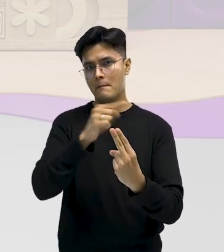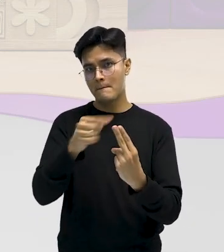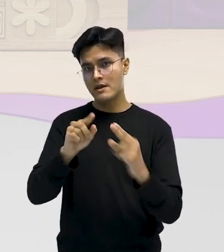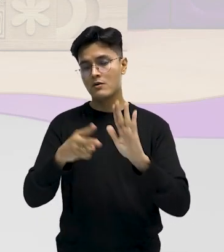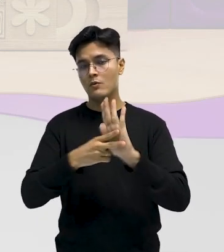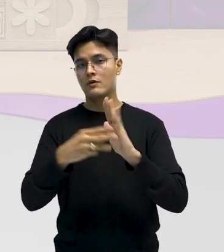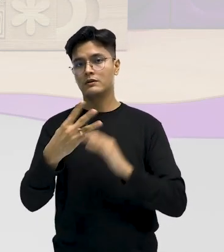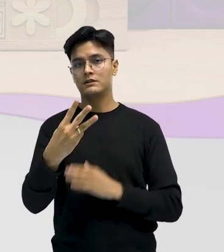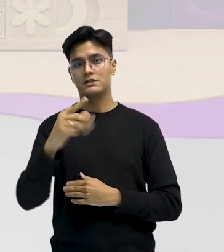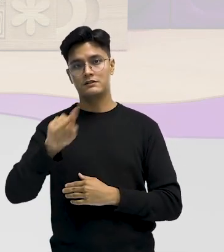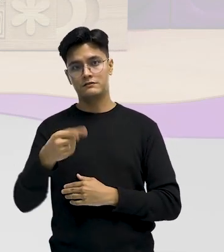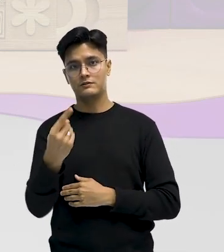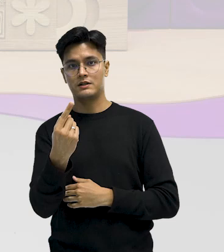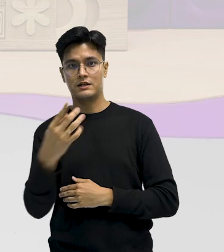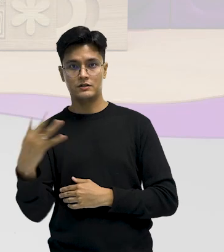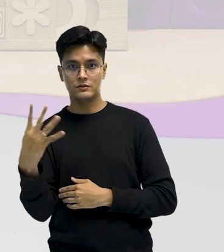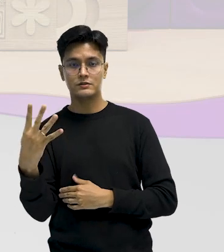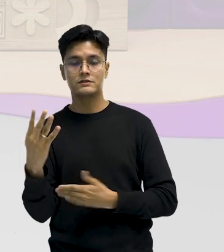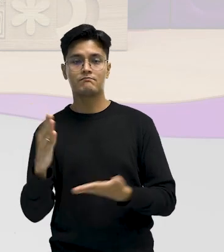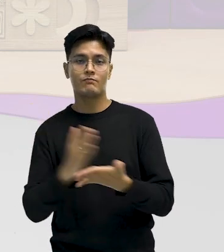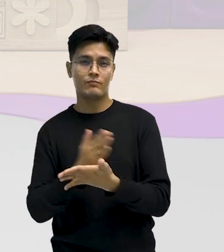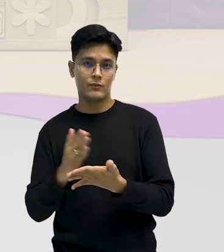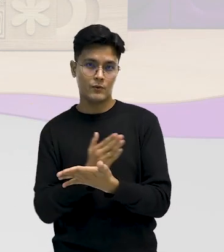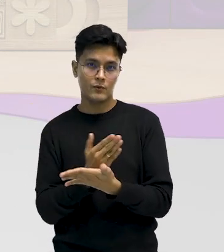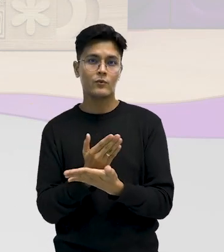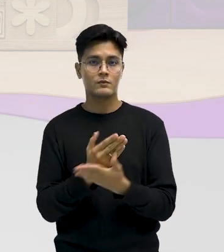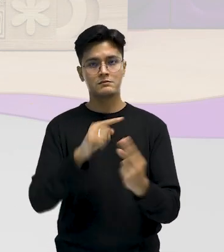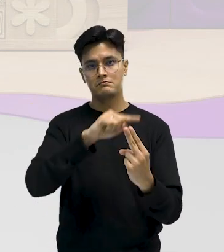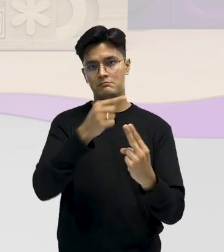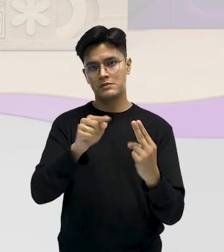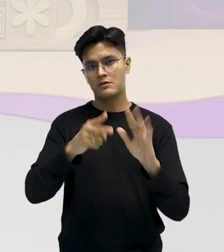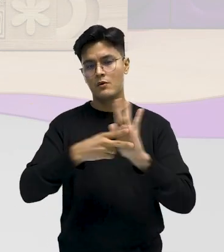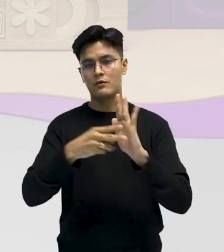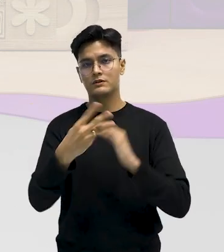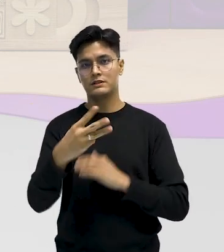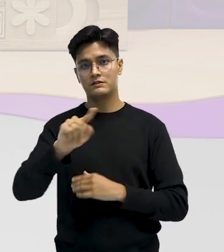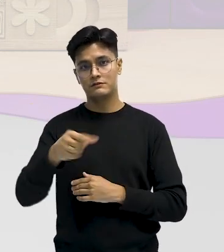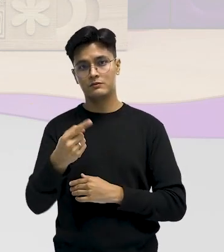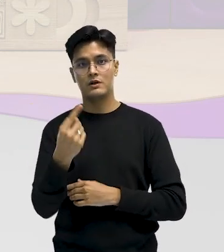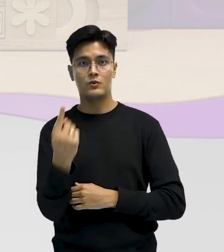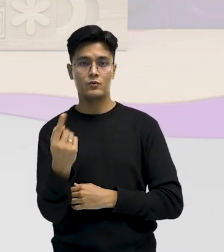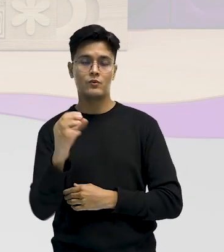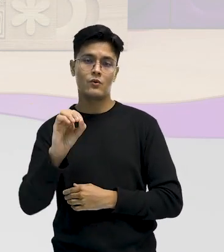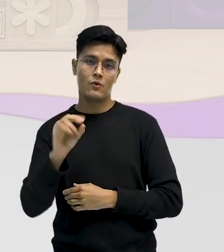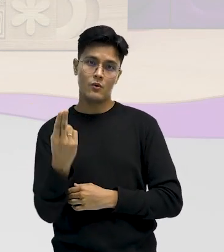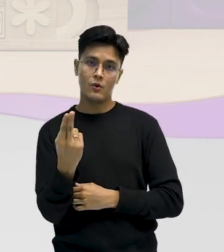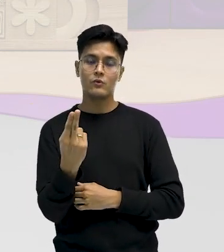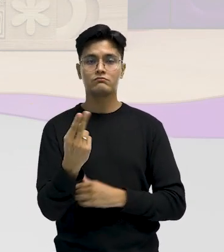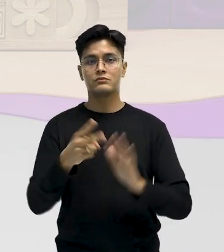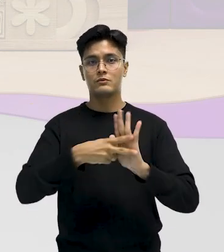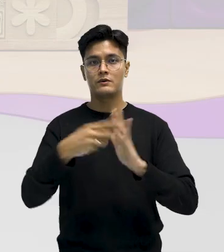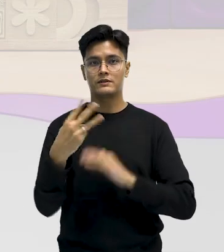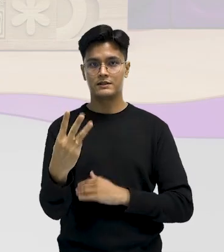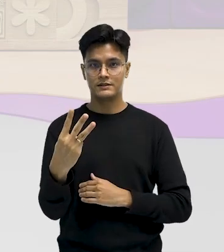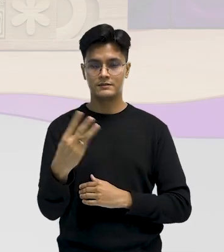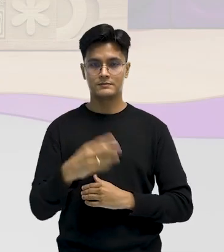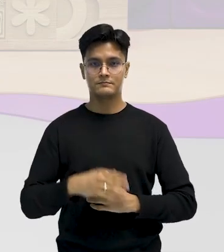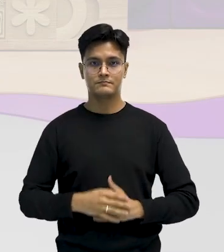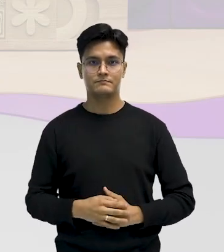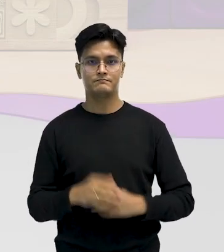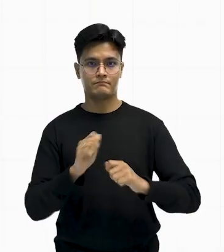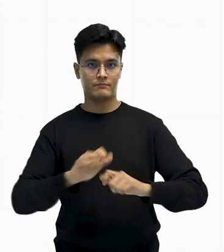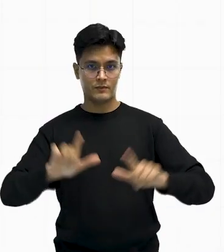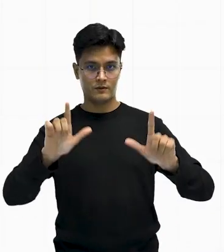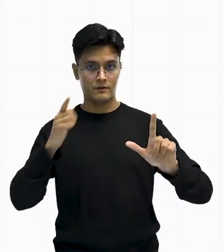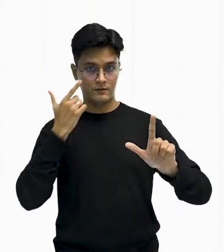3,14, algumas questões podem considerar o π igual a 3,1 ou até mesmo π igual a 3. Vem aqui para a tela comigo então, olha